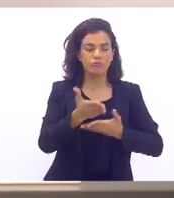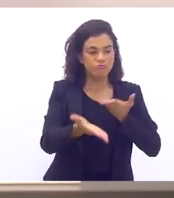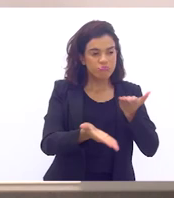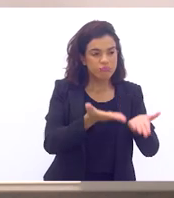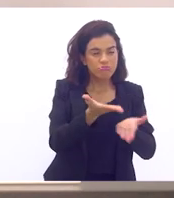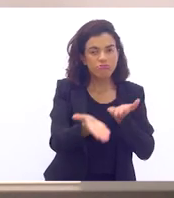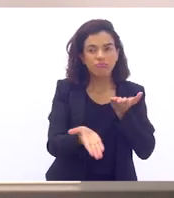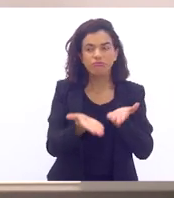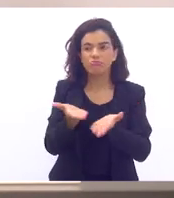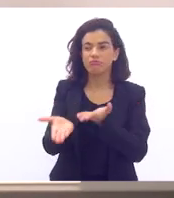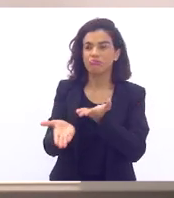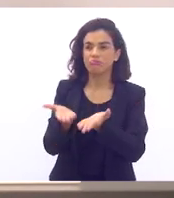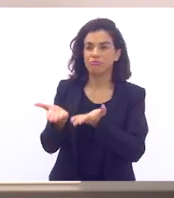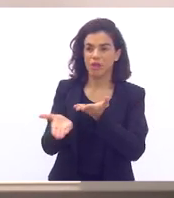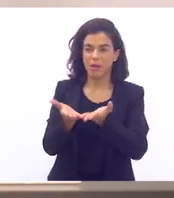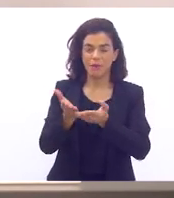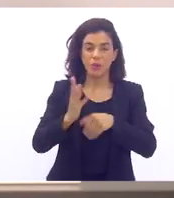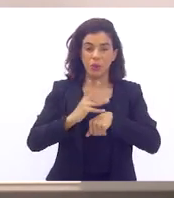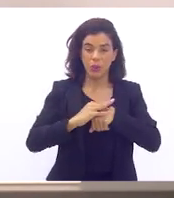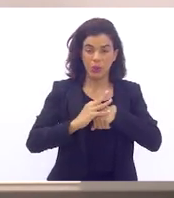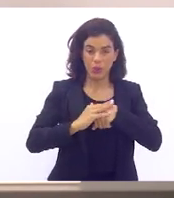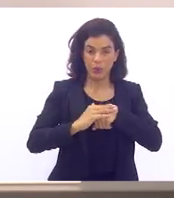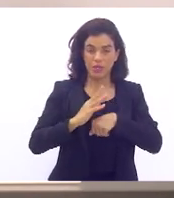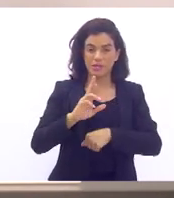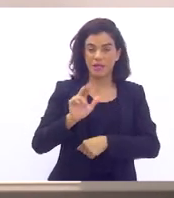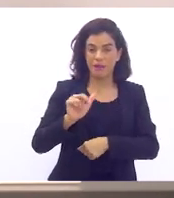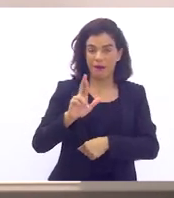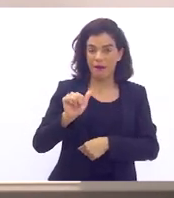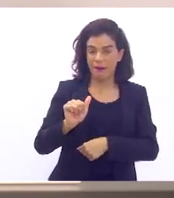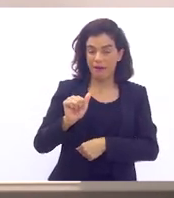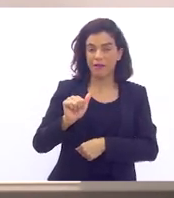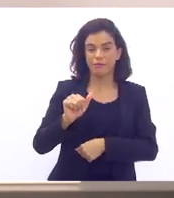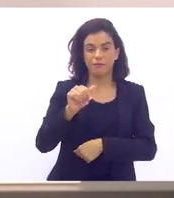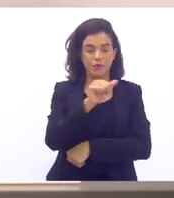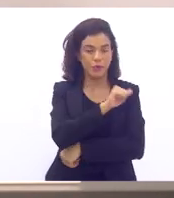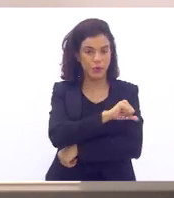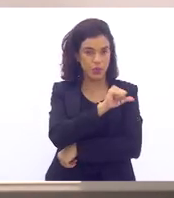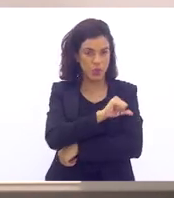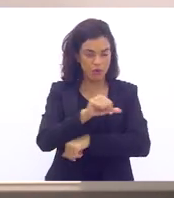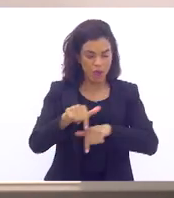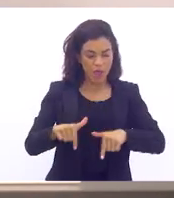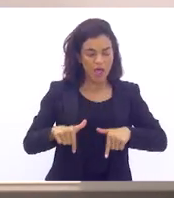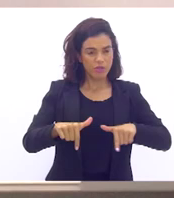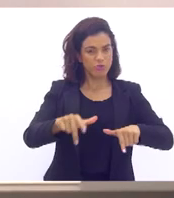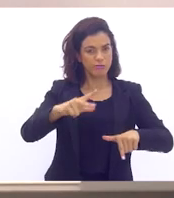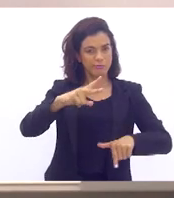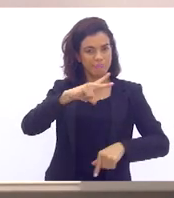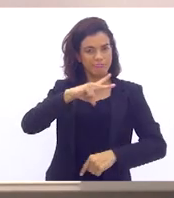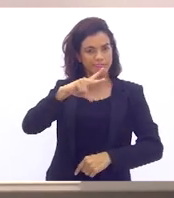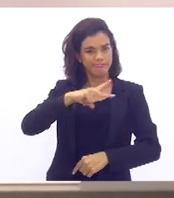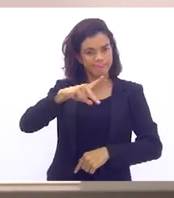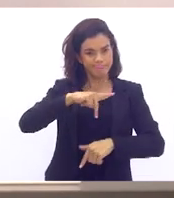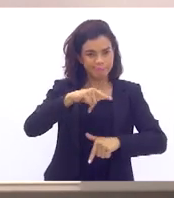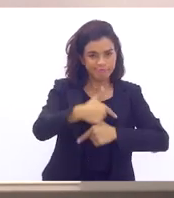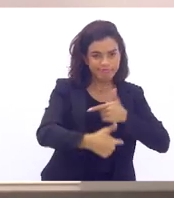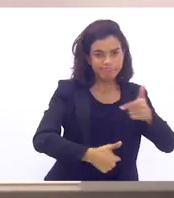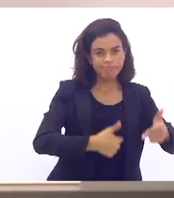tratamento de doenças raras no Rio de Janeiro muitas vezes tomando atitudes pessoais e